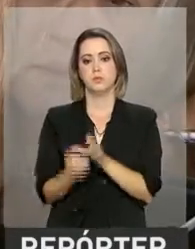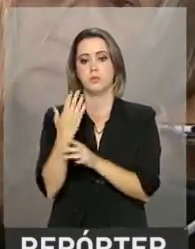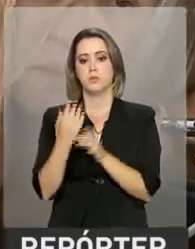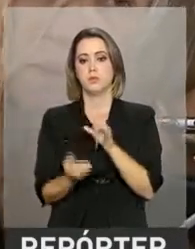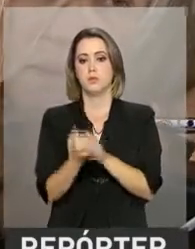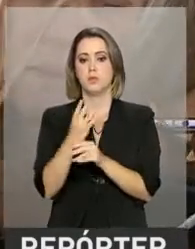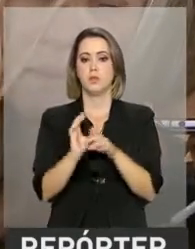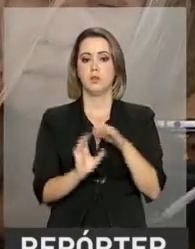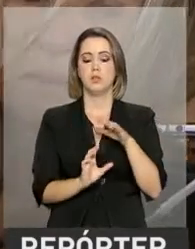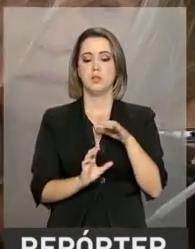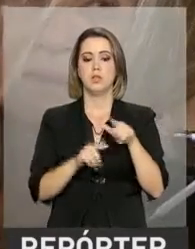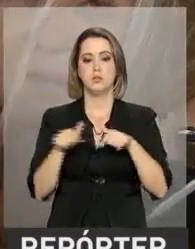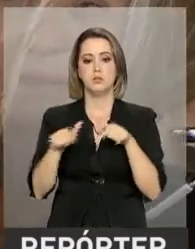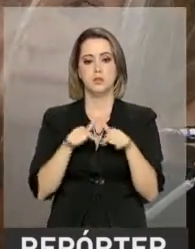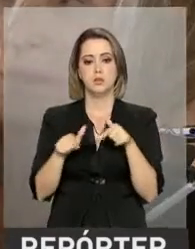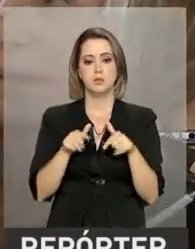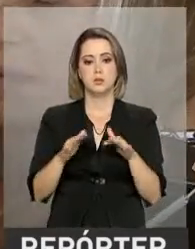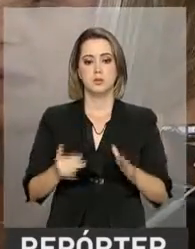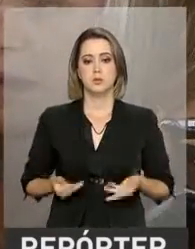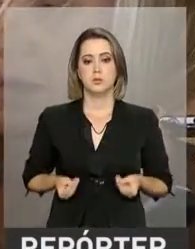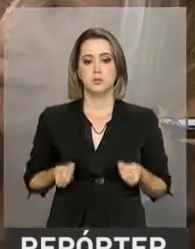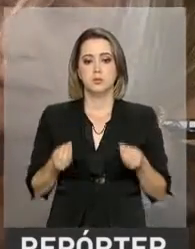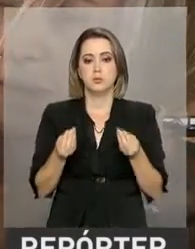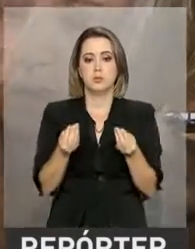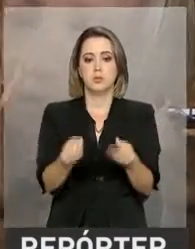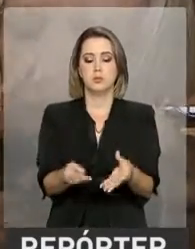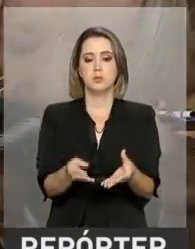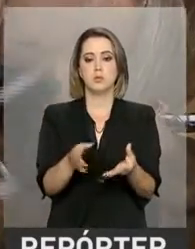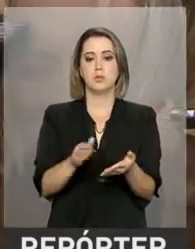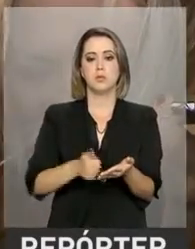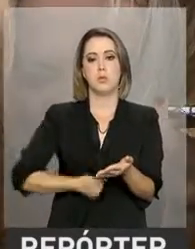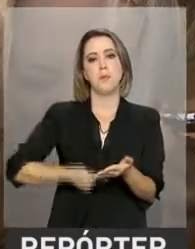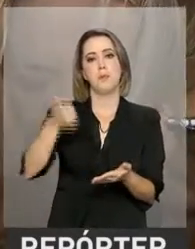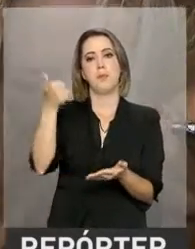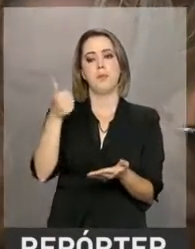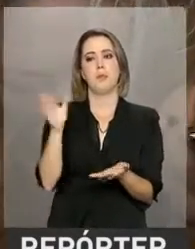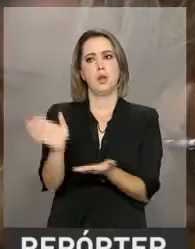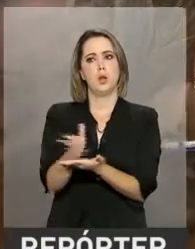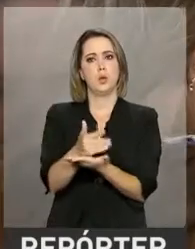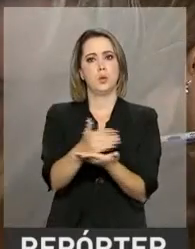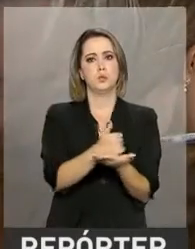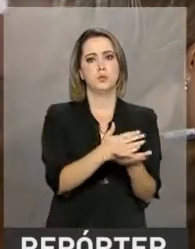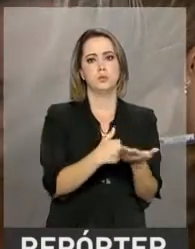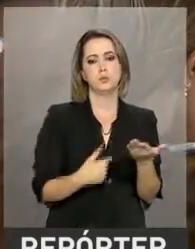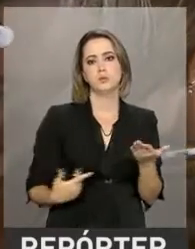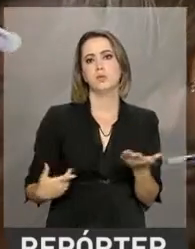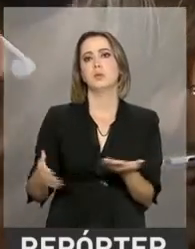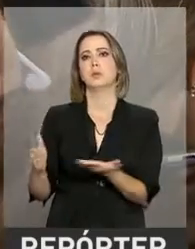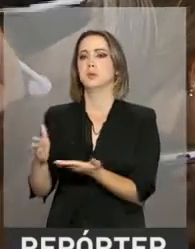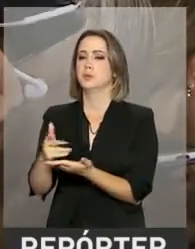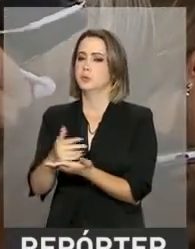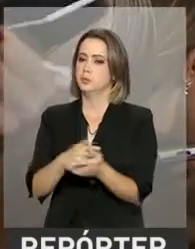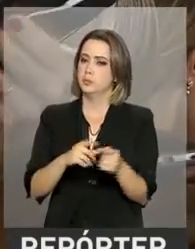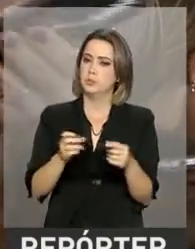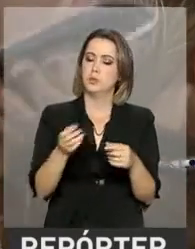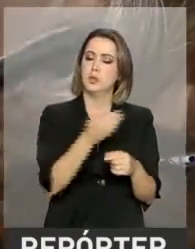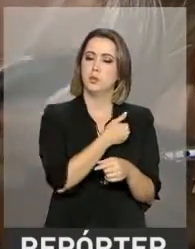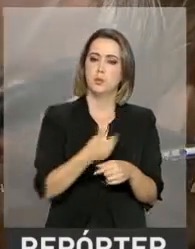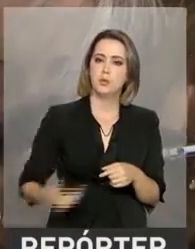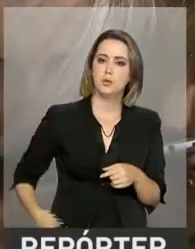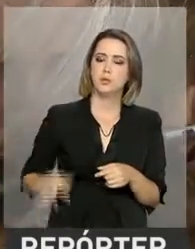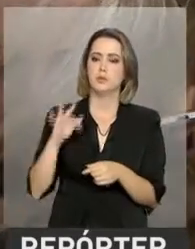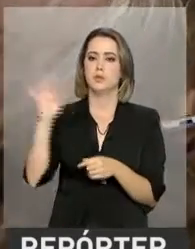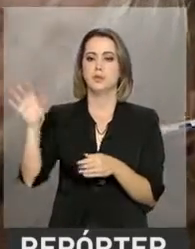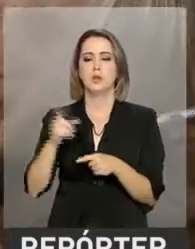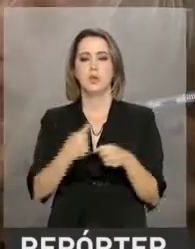e isso vai gerar não só aumenta a arrecadação do estado aumentou município papel da regulação federal